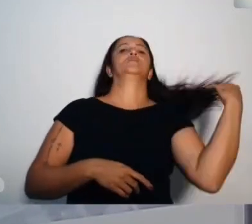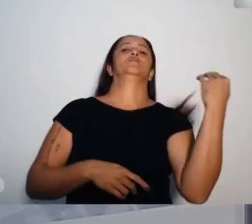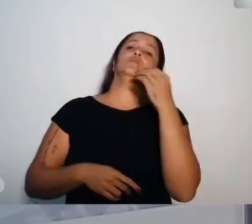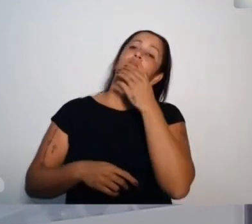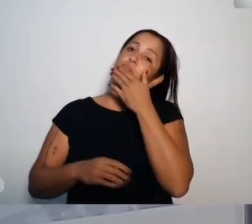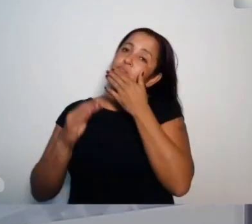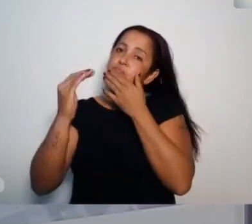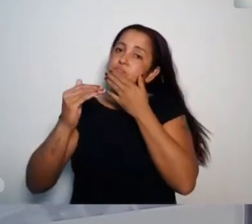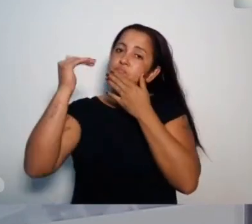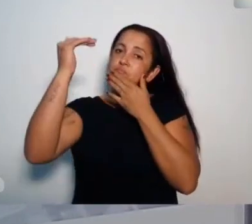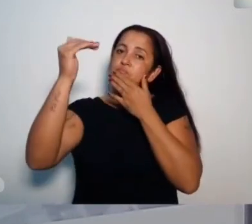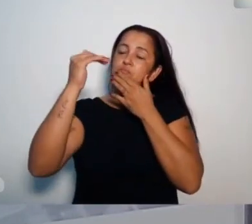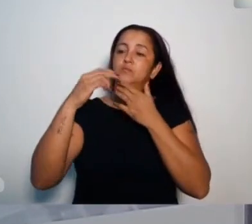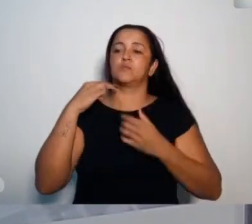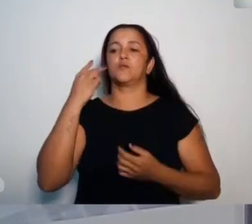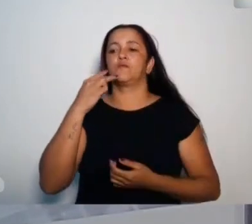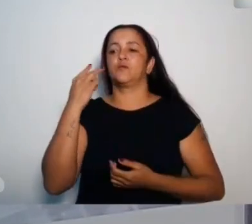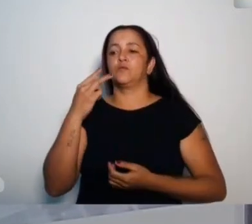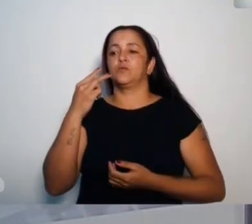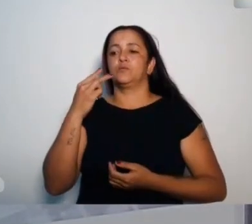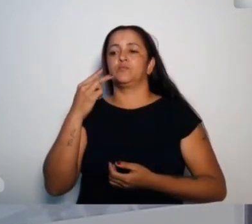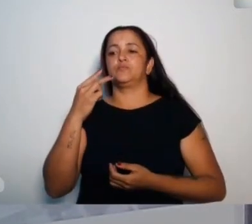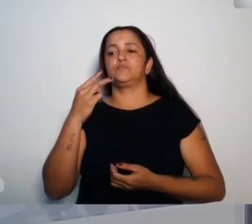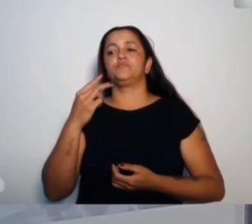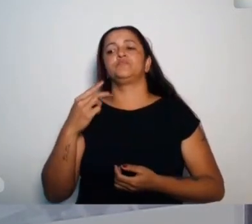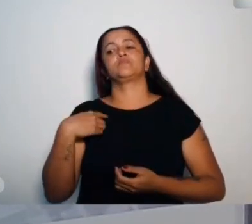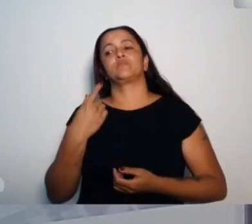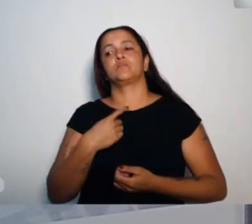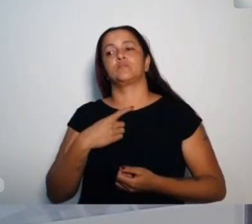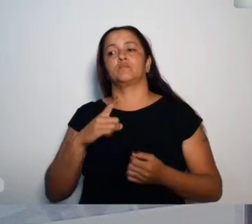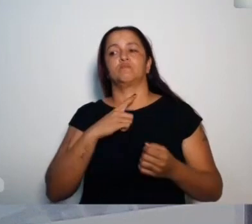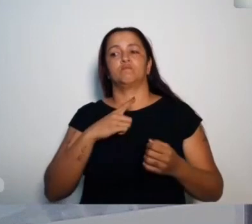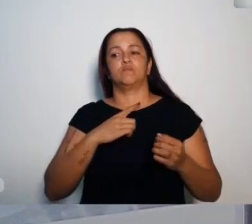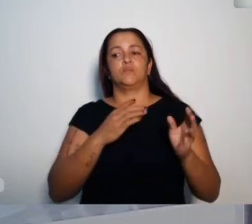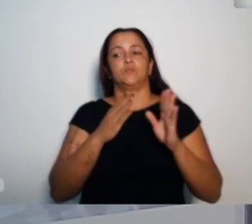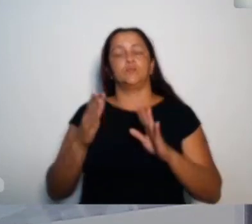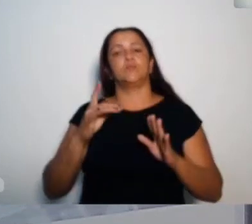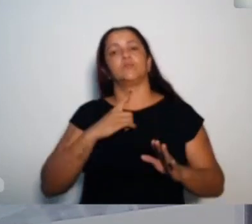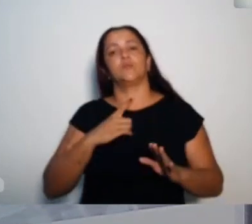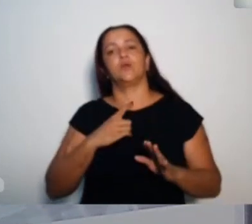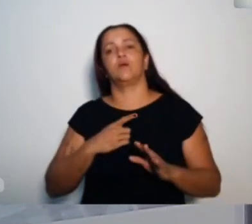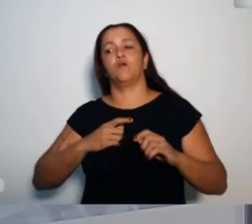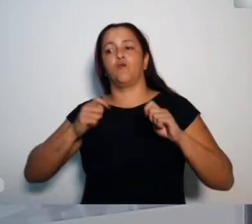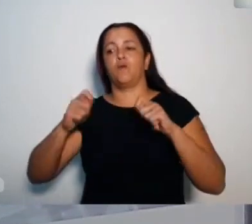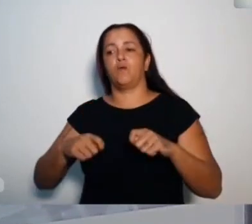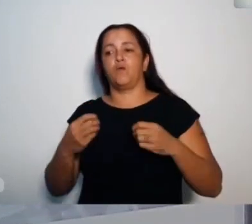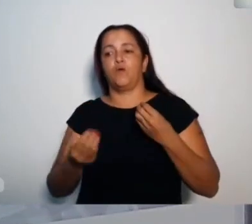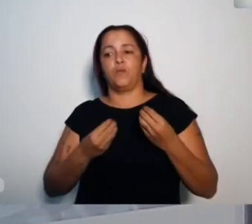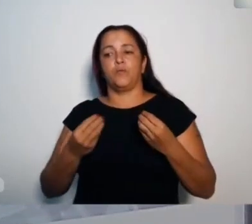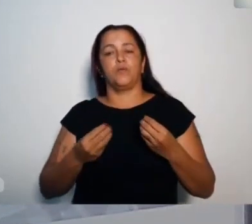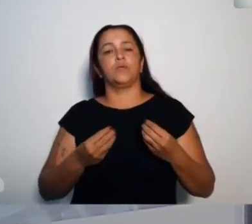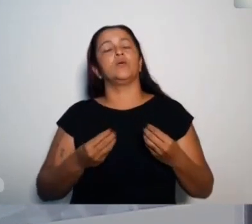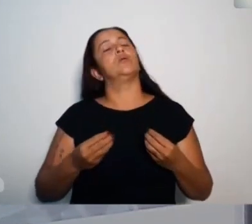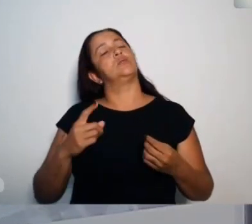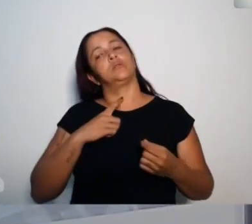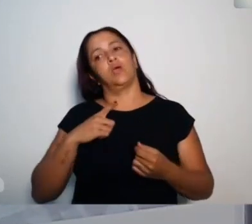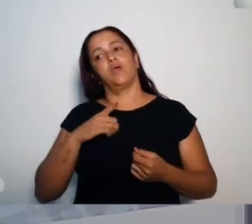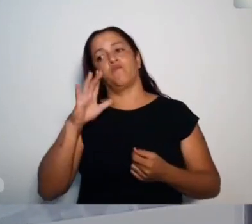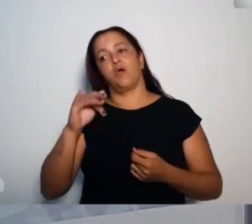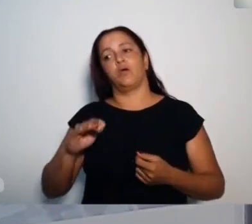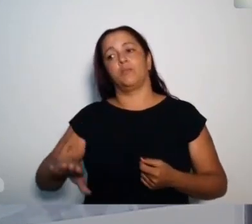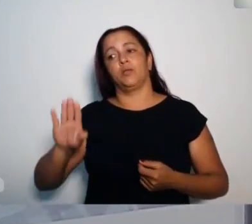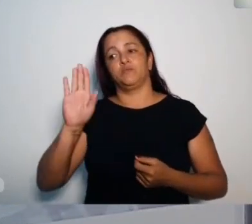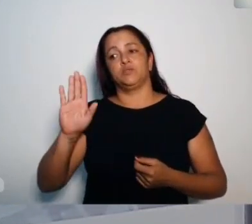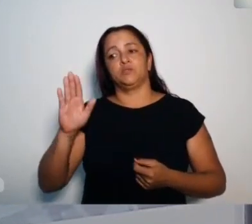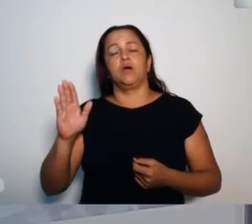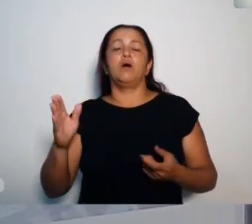Excelentíssimo vereador, todos os membros do grupo de autismo que se manifestaram sobre o